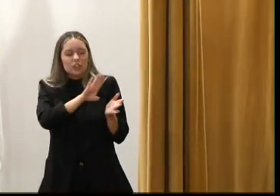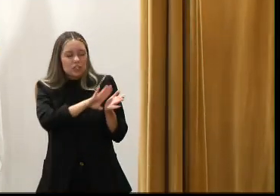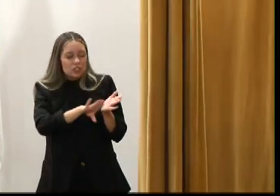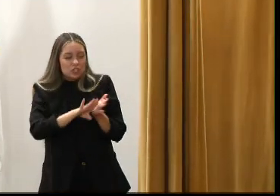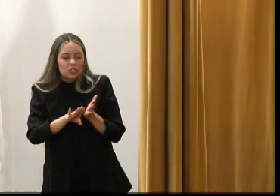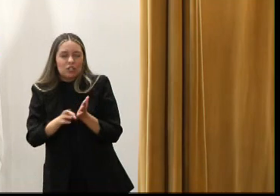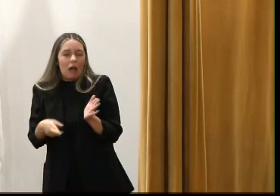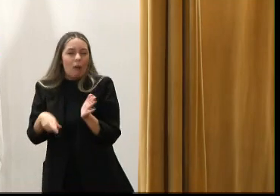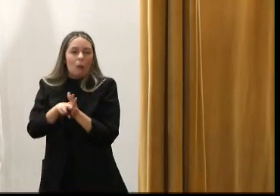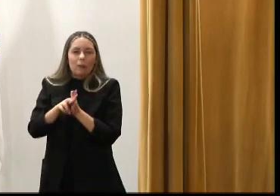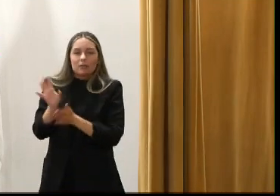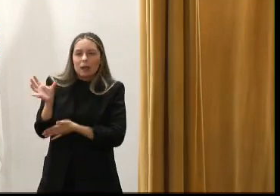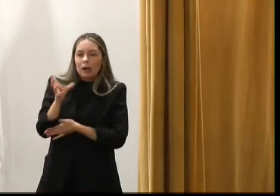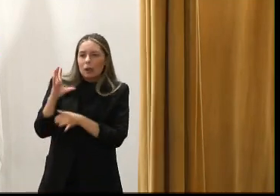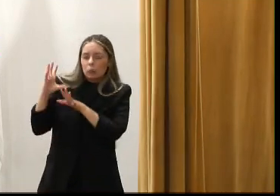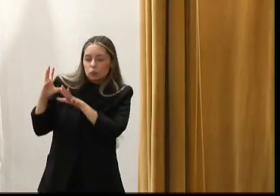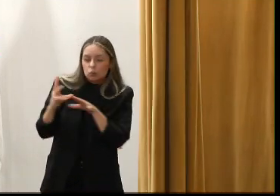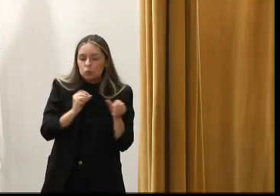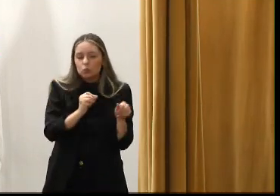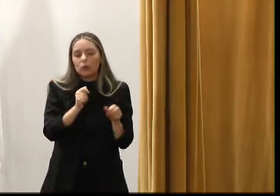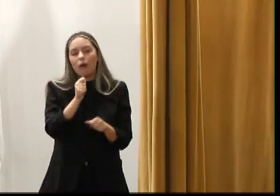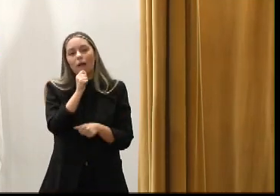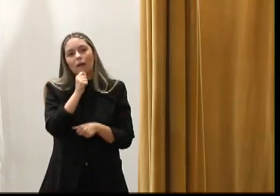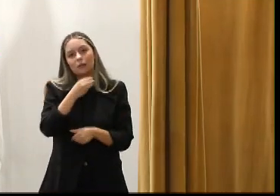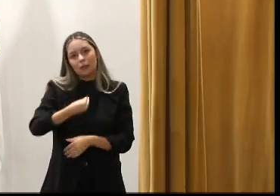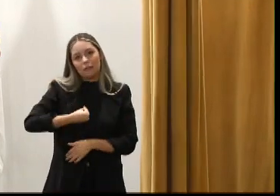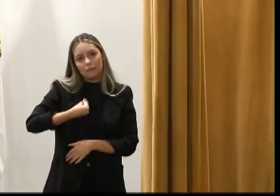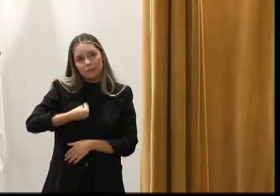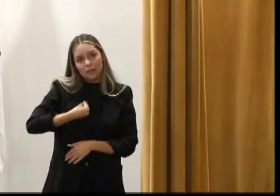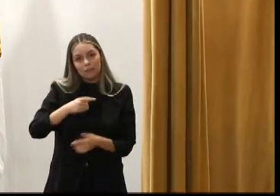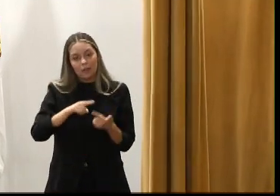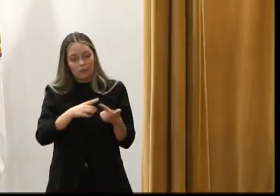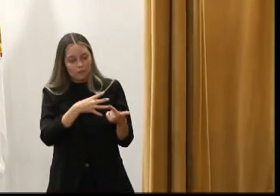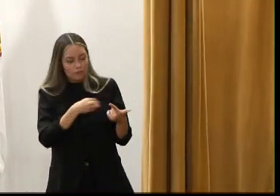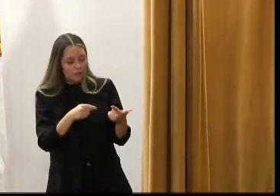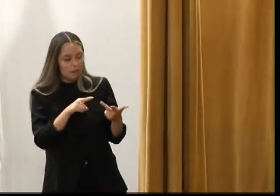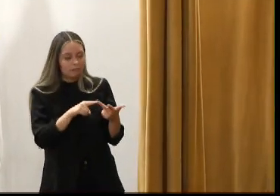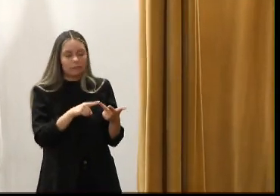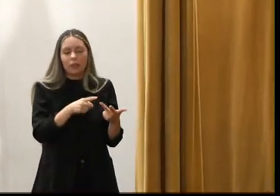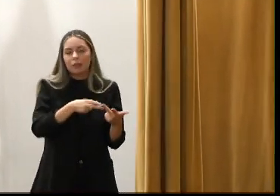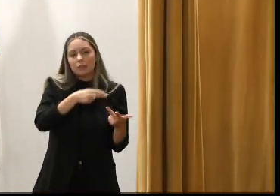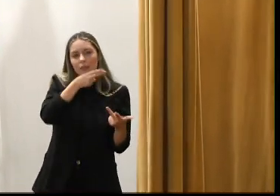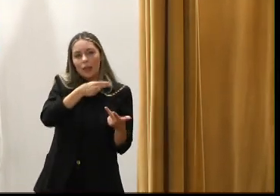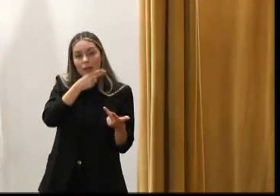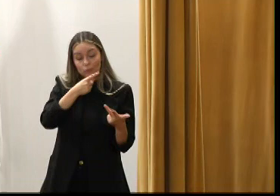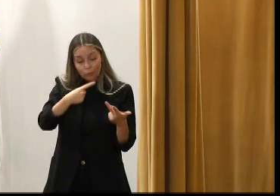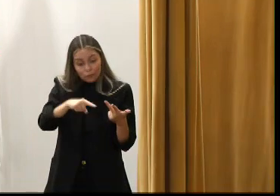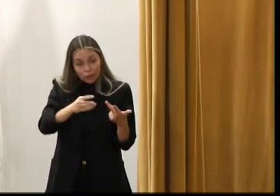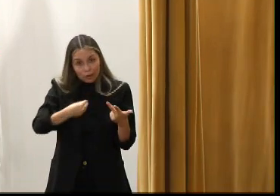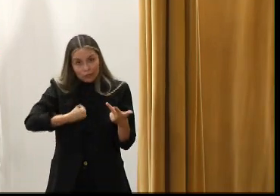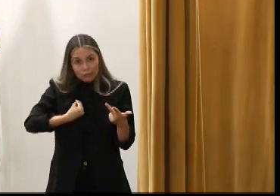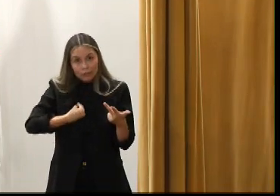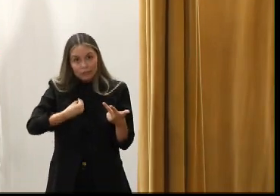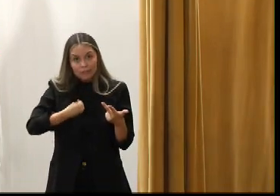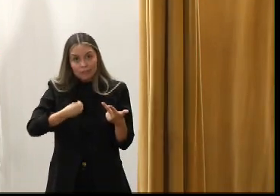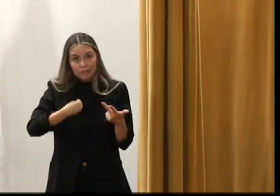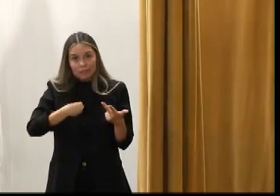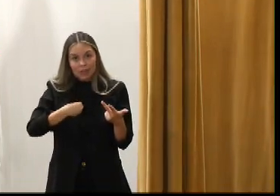climática possível, nós viveremos, nossos filhos, nossos netos, viverão num